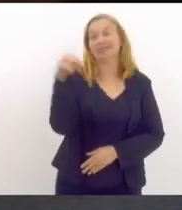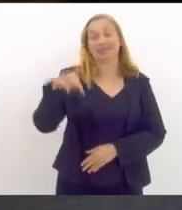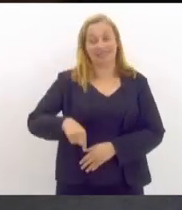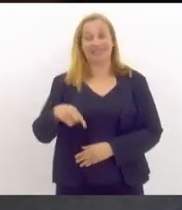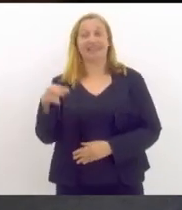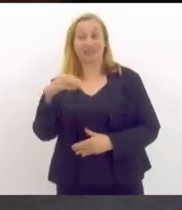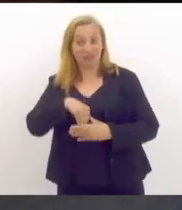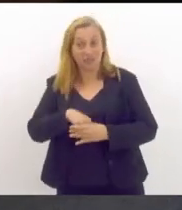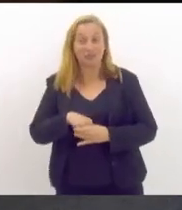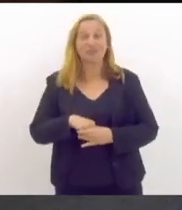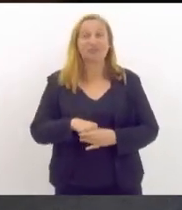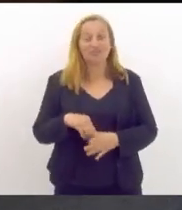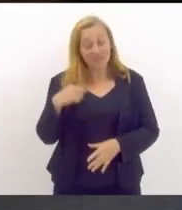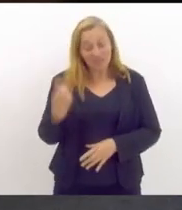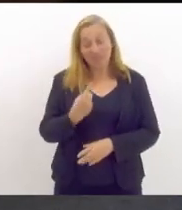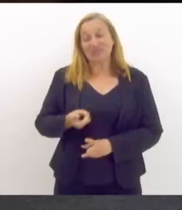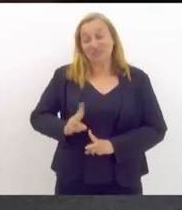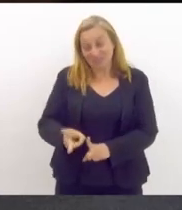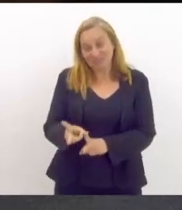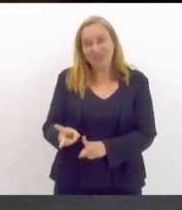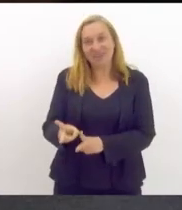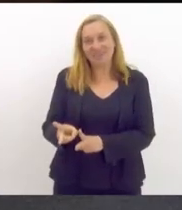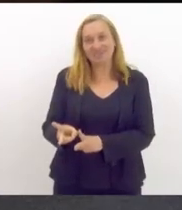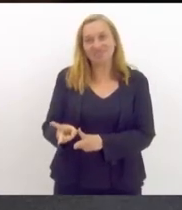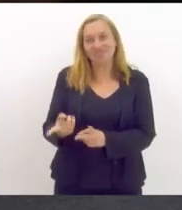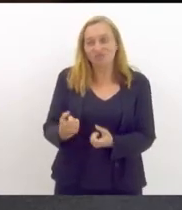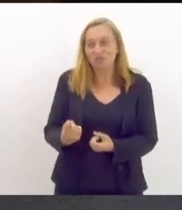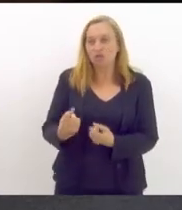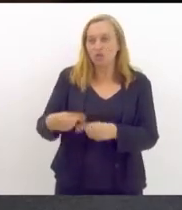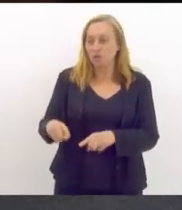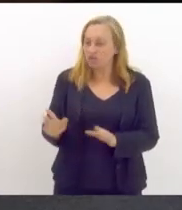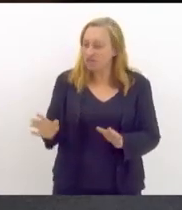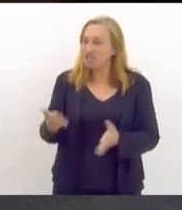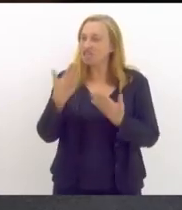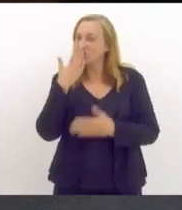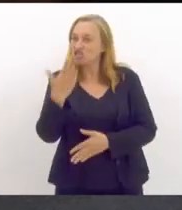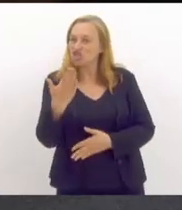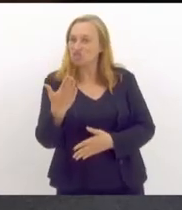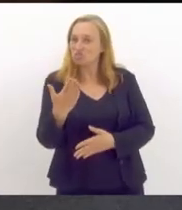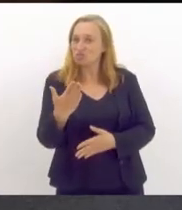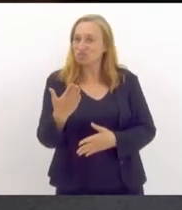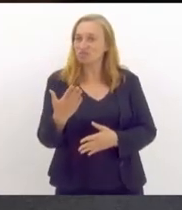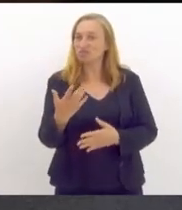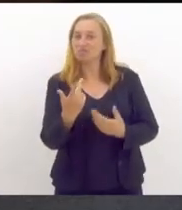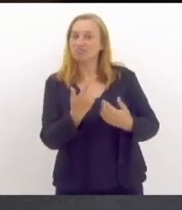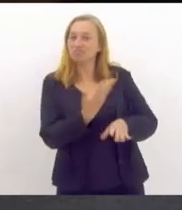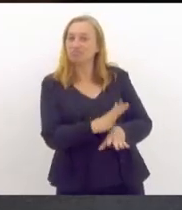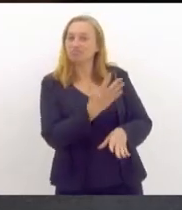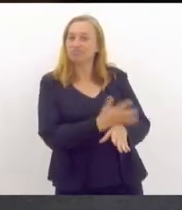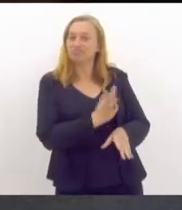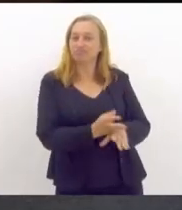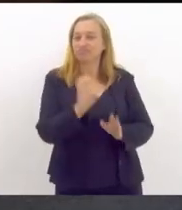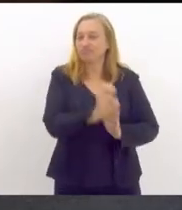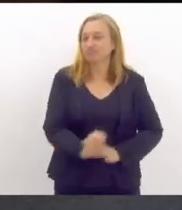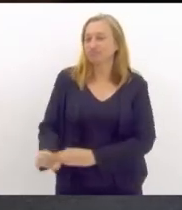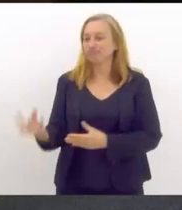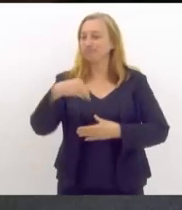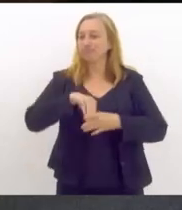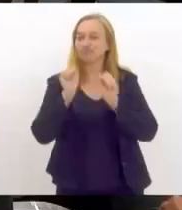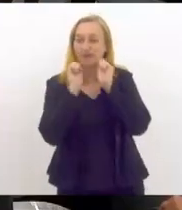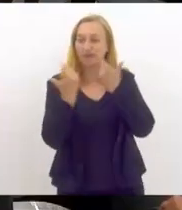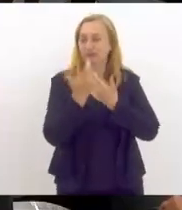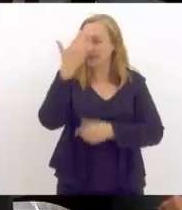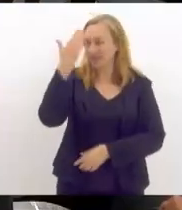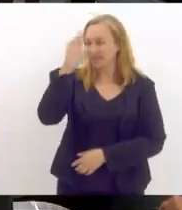dentro e vamos continuar combatendo esse tipo né de prática da esquerda dentro do Parlamento Muito obrigado